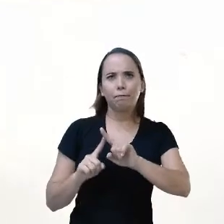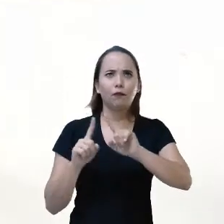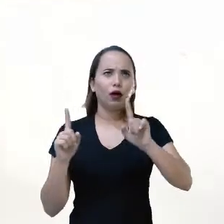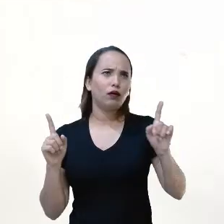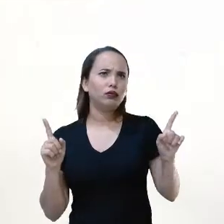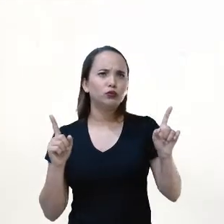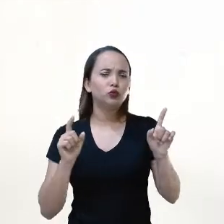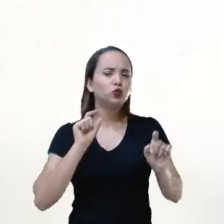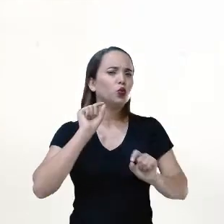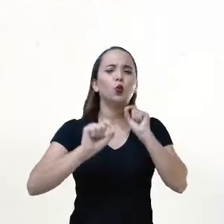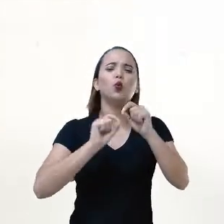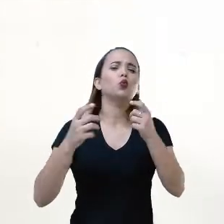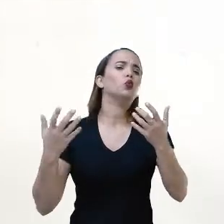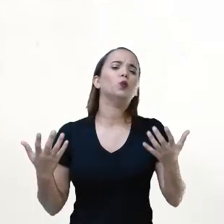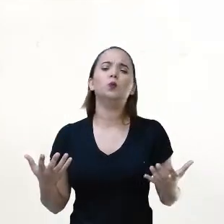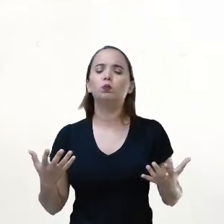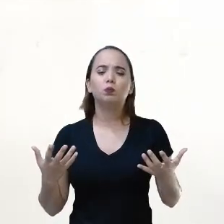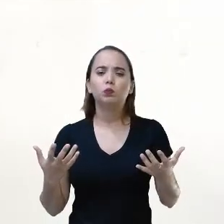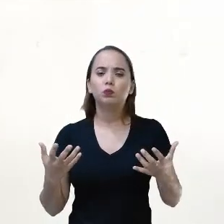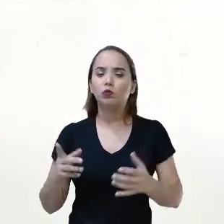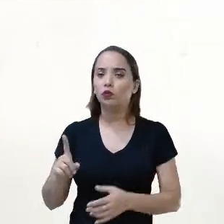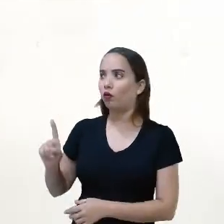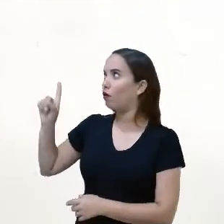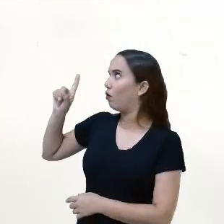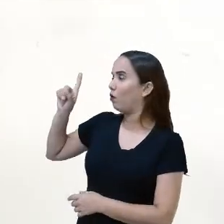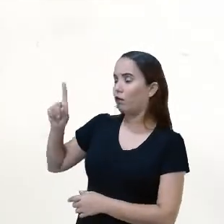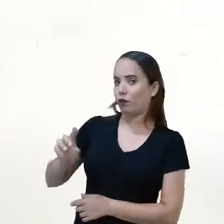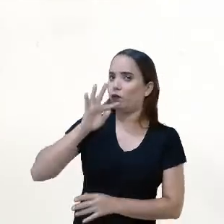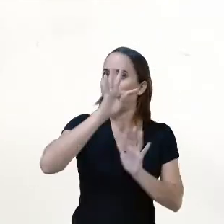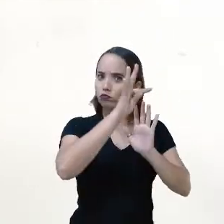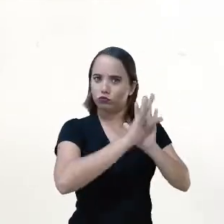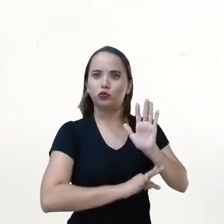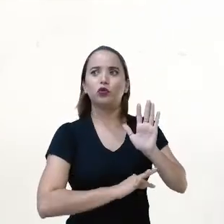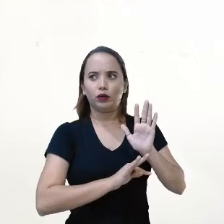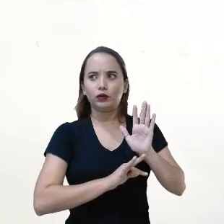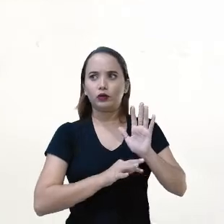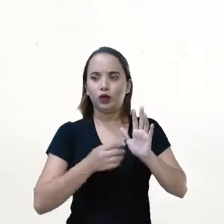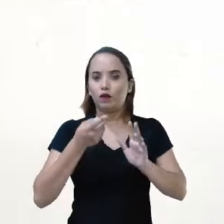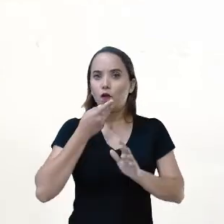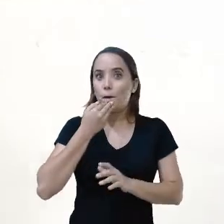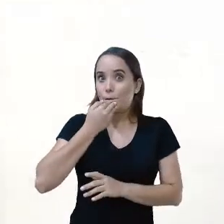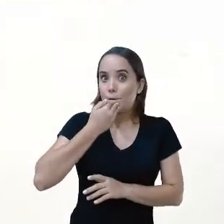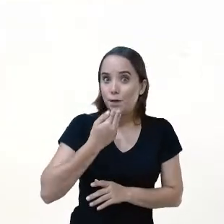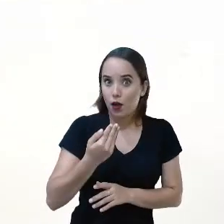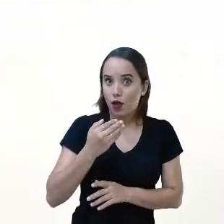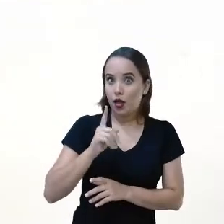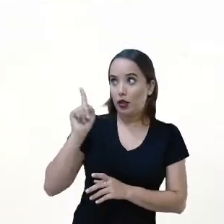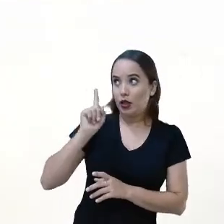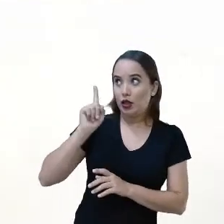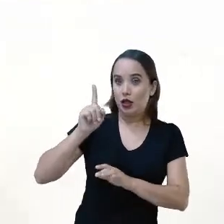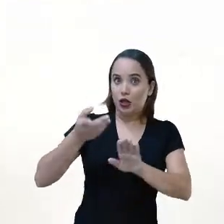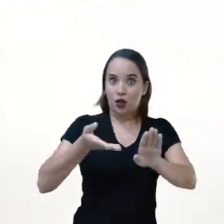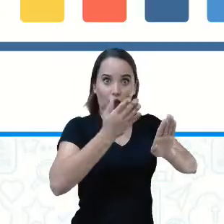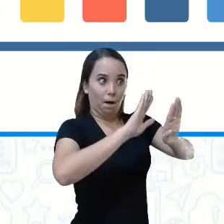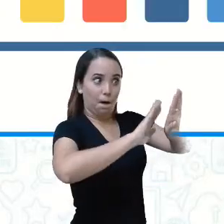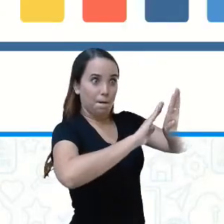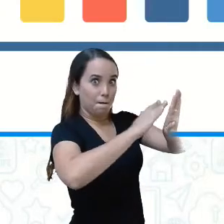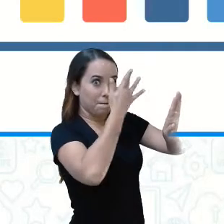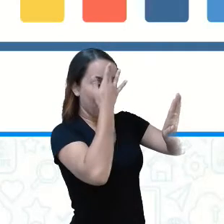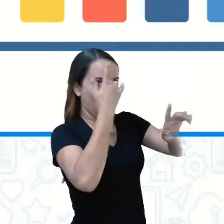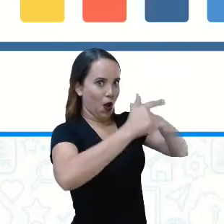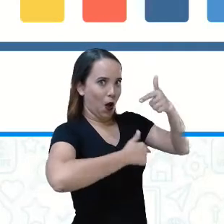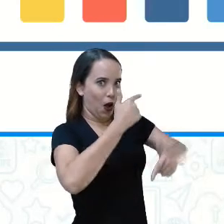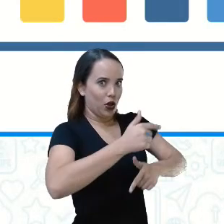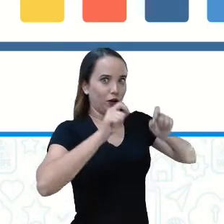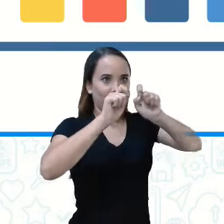E aí eu trouxe esse texto aqui para a gente, eu vou pedir inclusive que ele aumente esse texto aí na tela para a gente ler junto, né? A gente vai